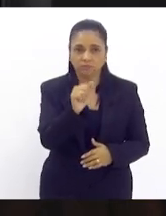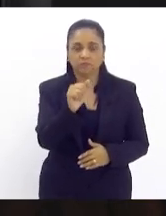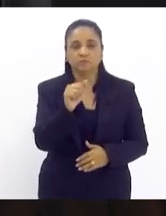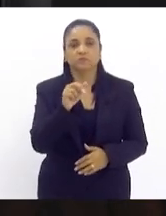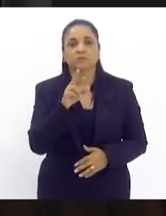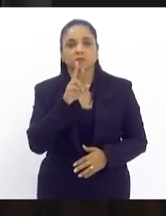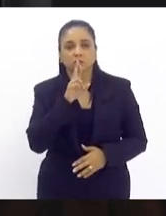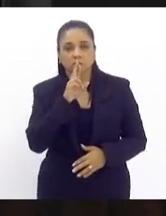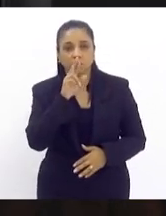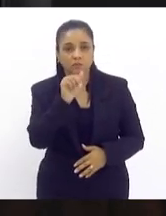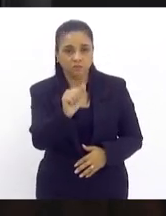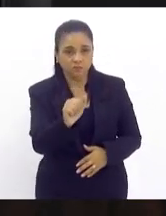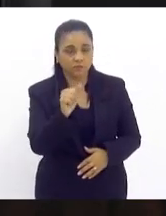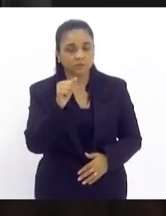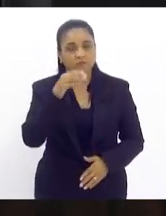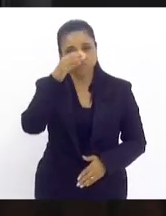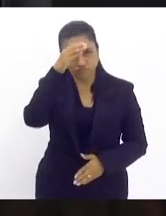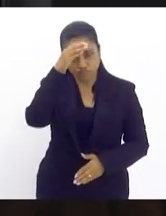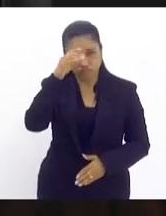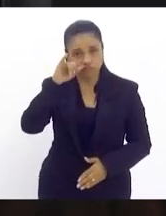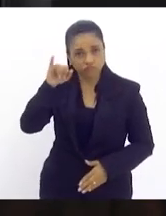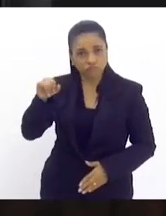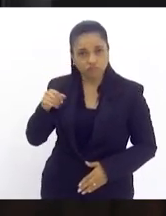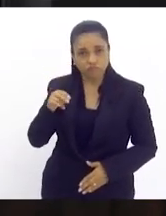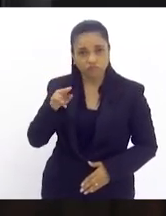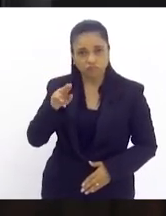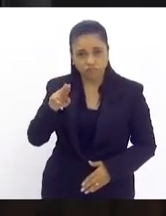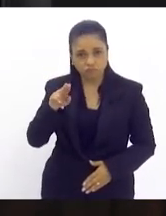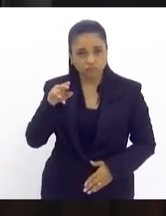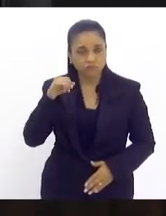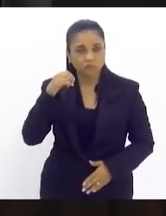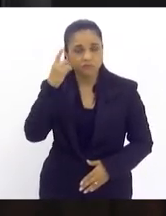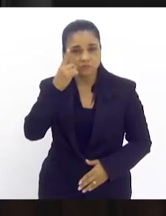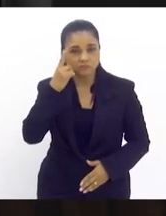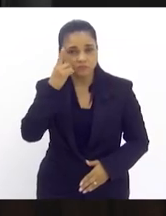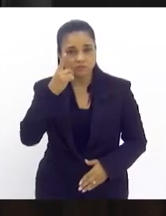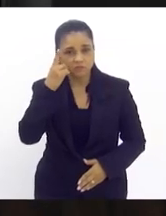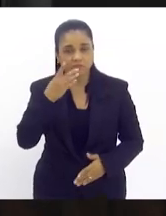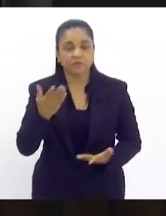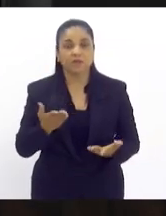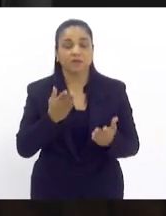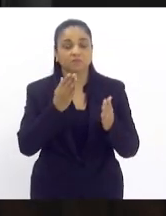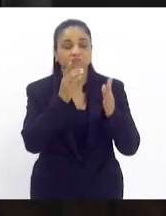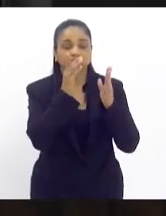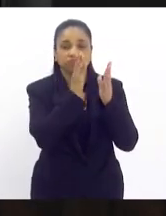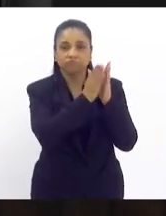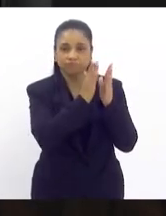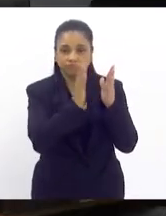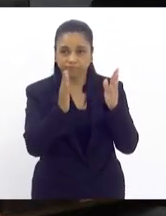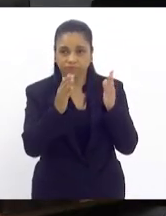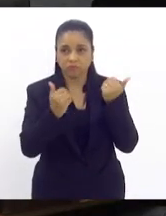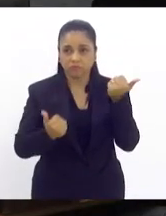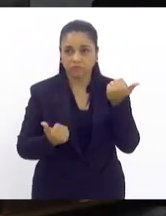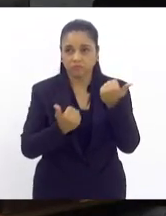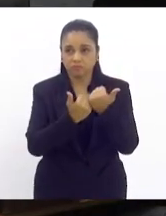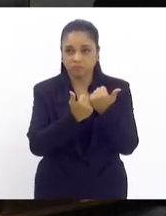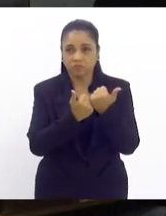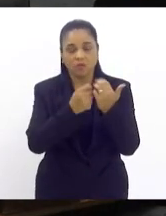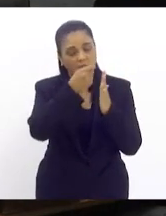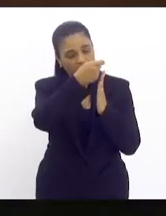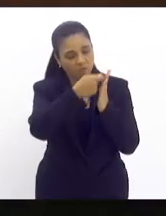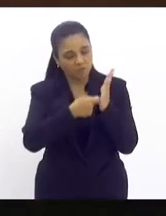Rodrigo Amorim e Tia Ju. Em discussão. Questão de ordem, senhor presidente. Questão de ordem, deputado doutor Sérgio. Como se trata de substitutivo, eu queria pedir forma final de